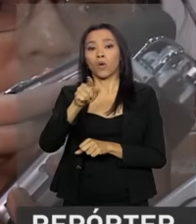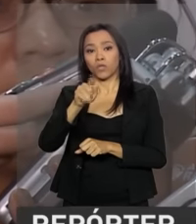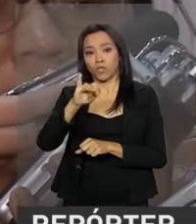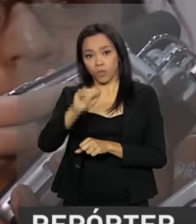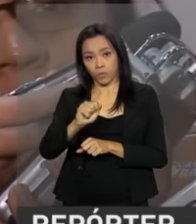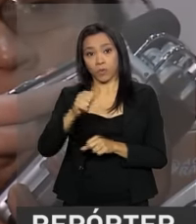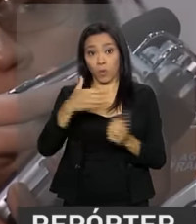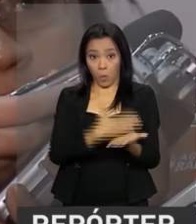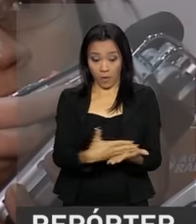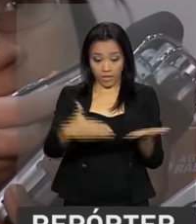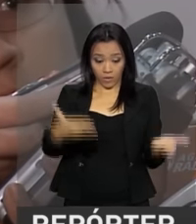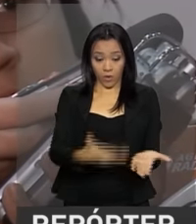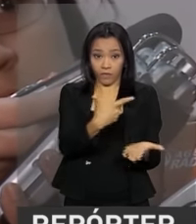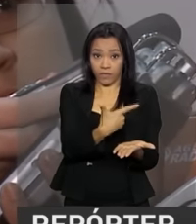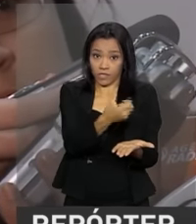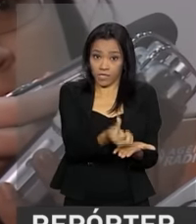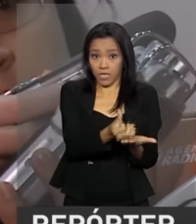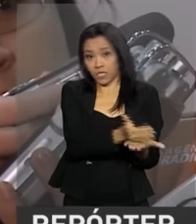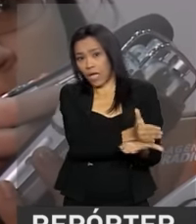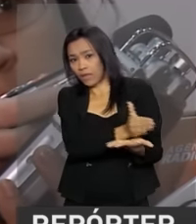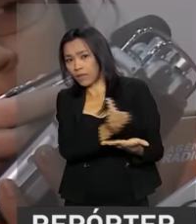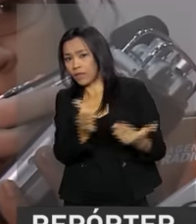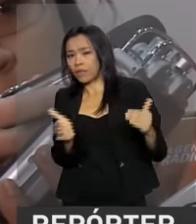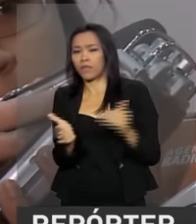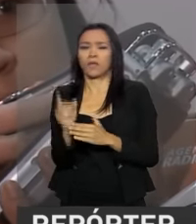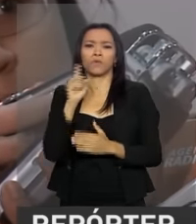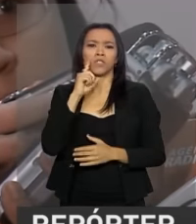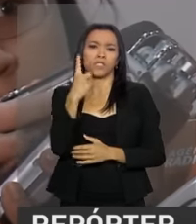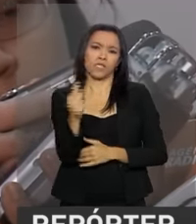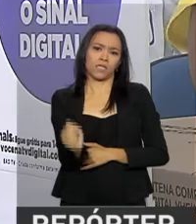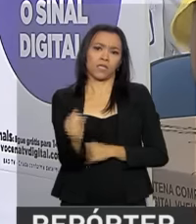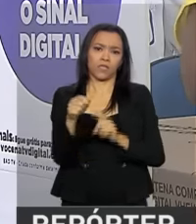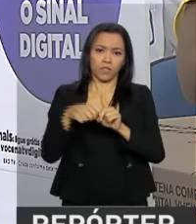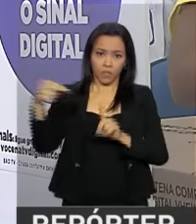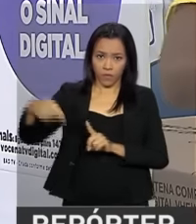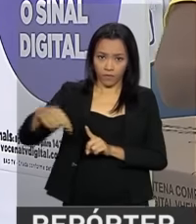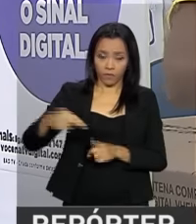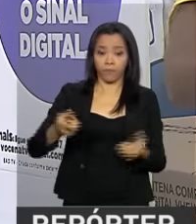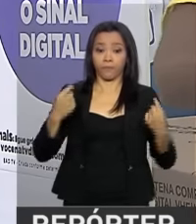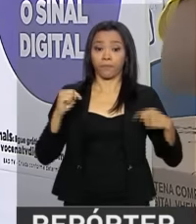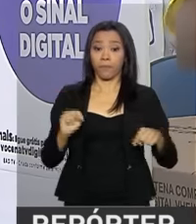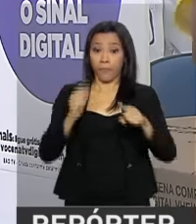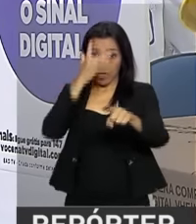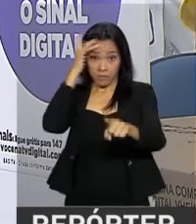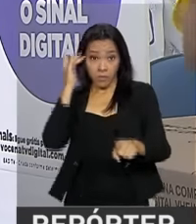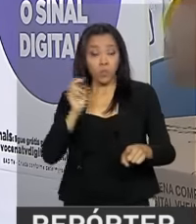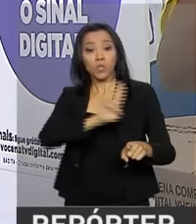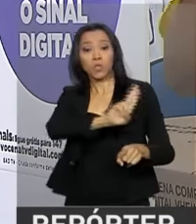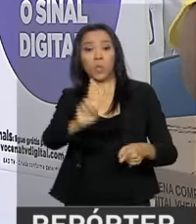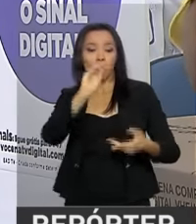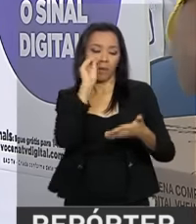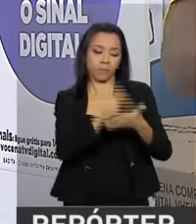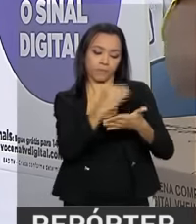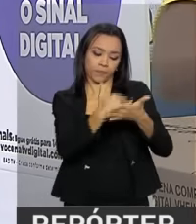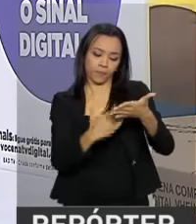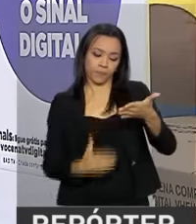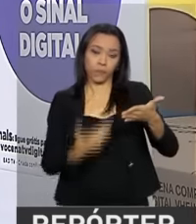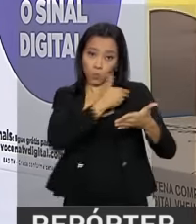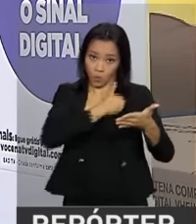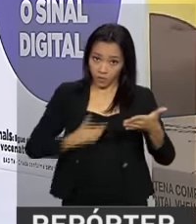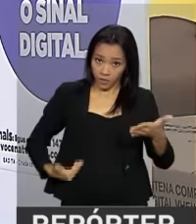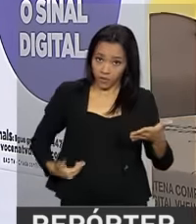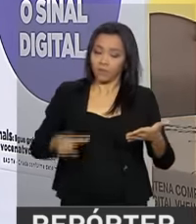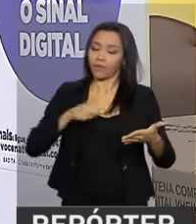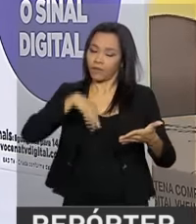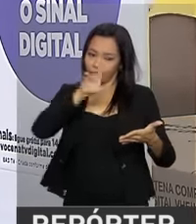desse mês e se o prazo se estenderá até o dia 17 de novembro as pessoas que estão inscritas no cadastro único do Governo Federal tem